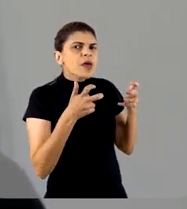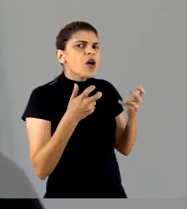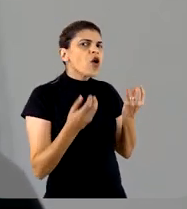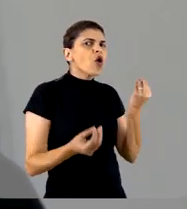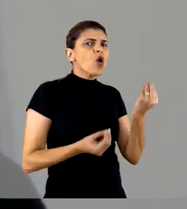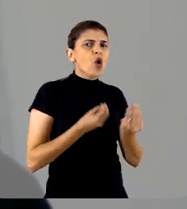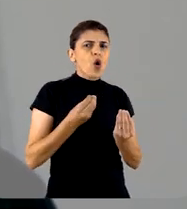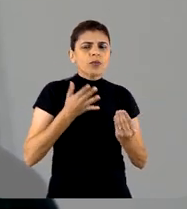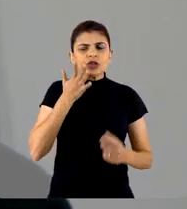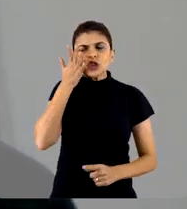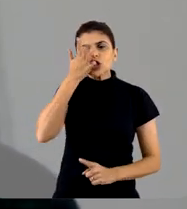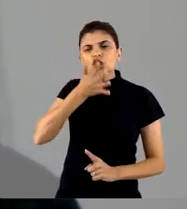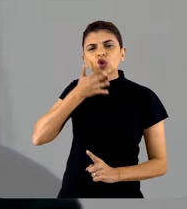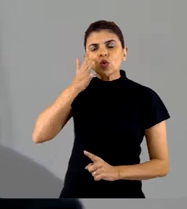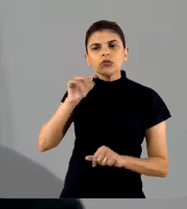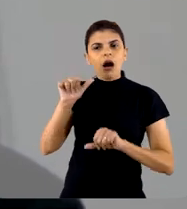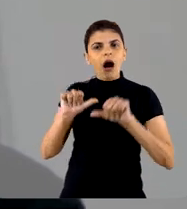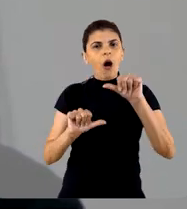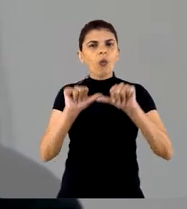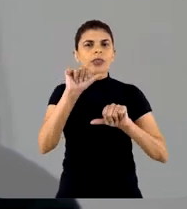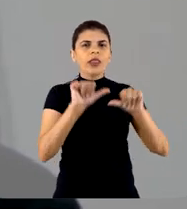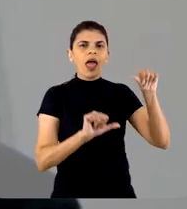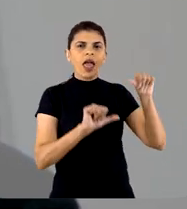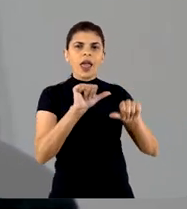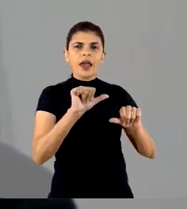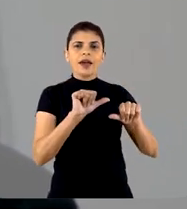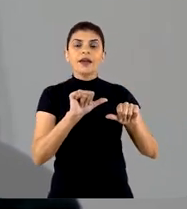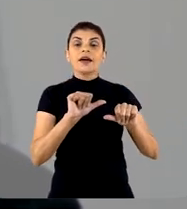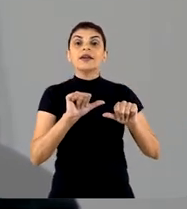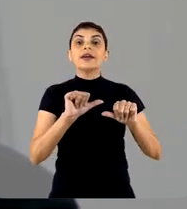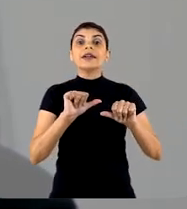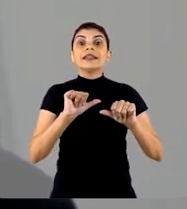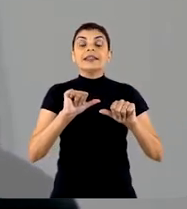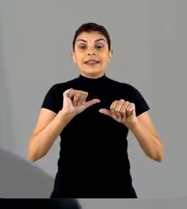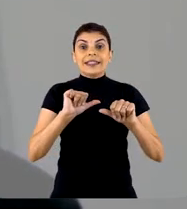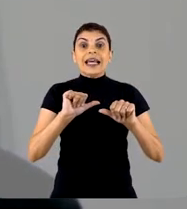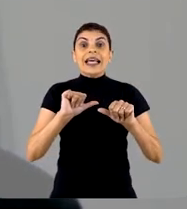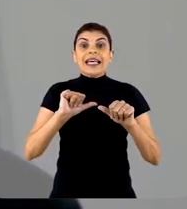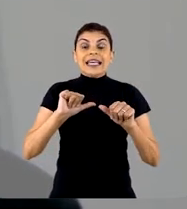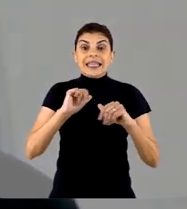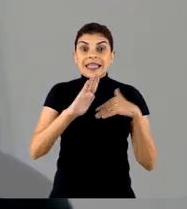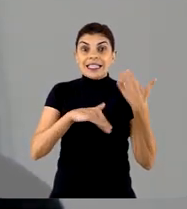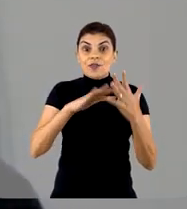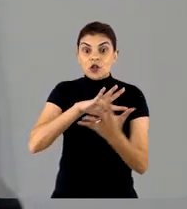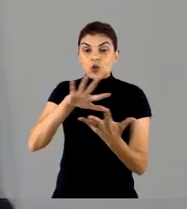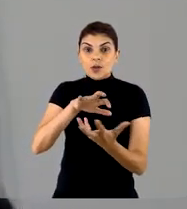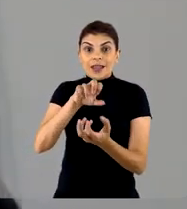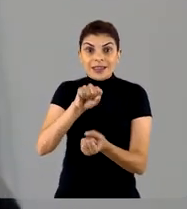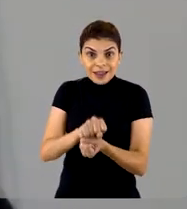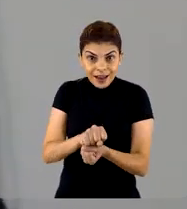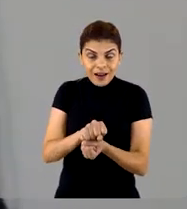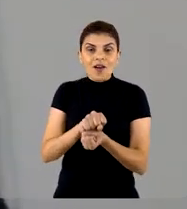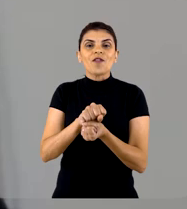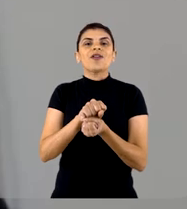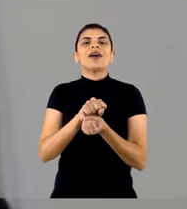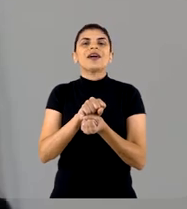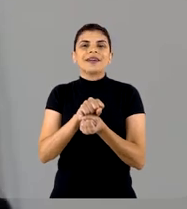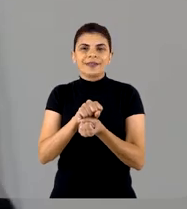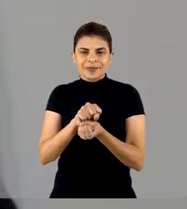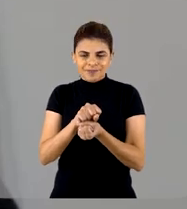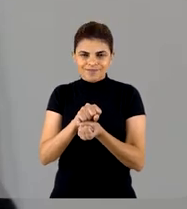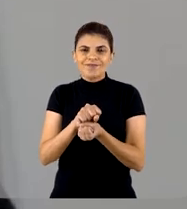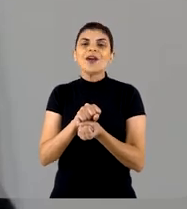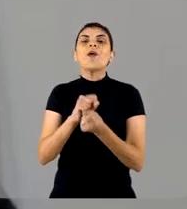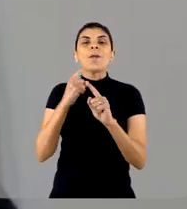perceber que esse discurso ele vai se alterando, né, com a ideia de desenvolvimento sustentável, especial a partir da Conferência de Oslo,